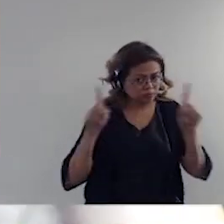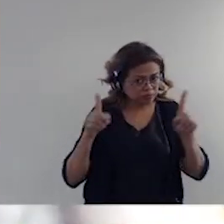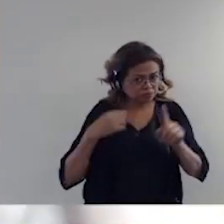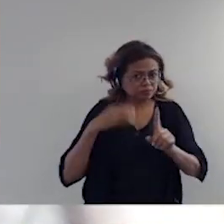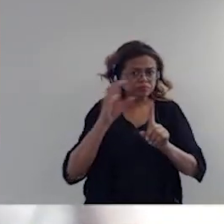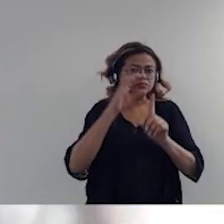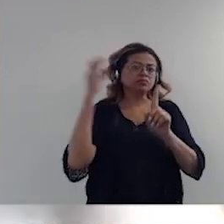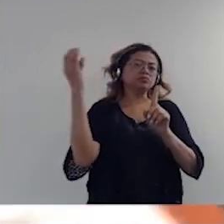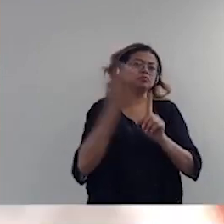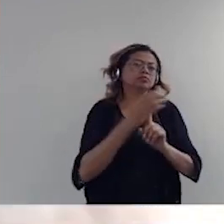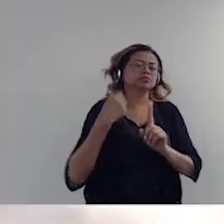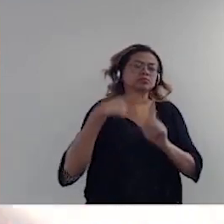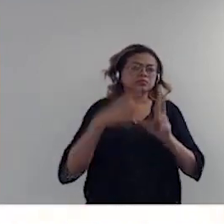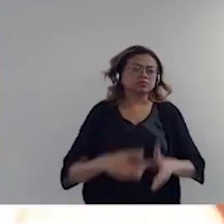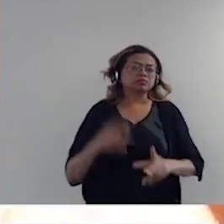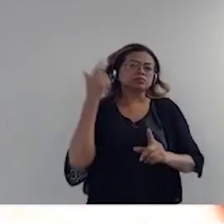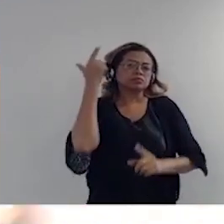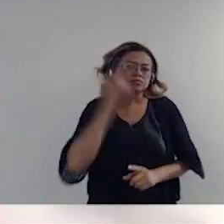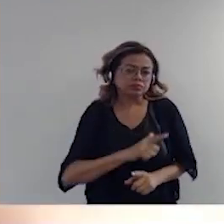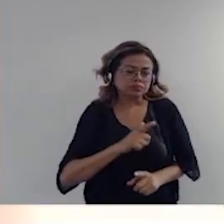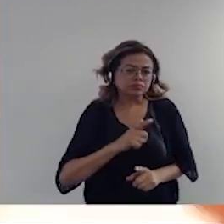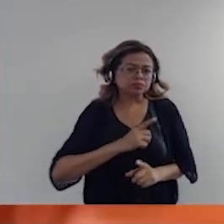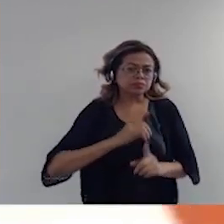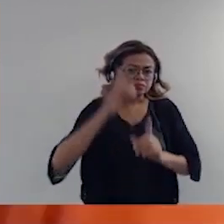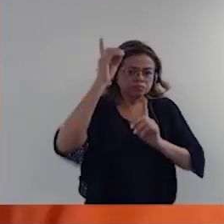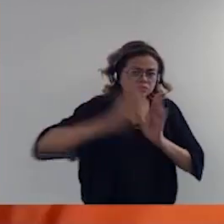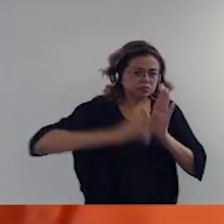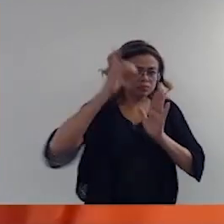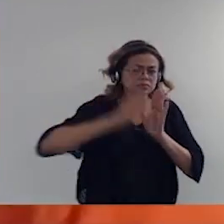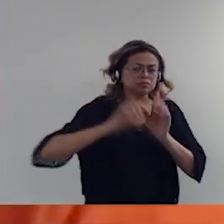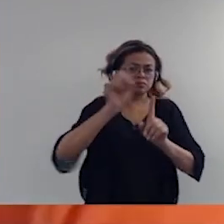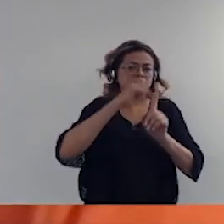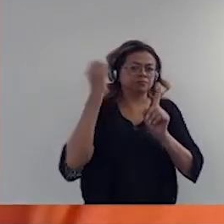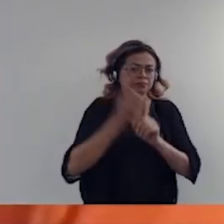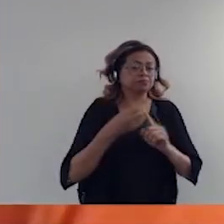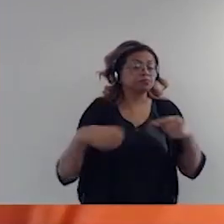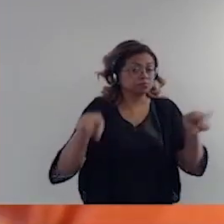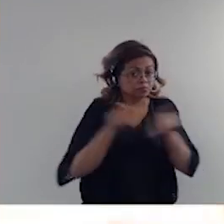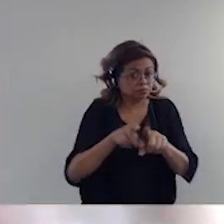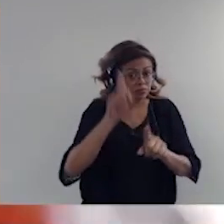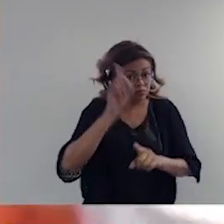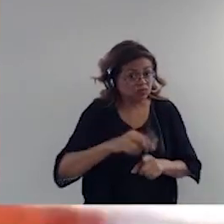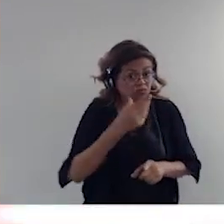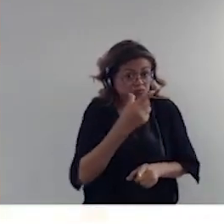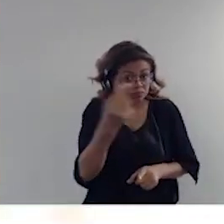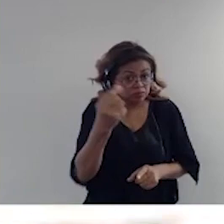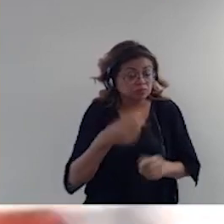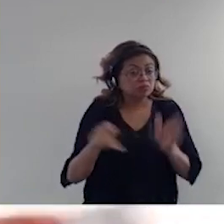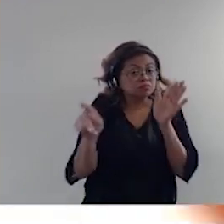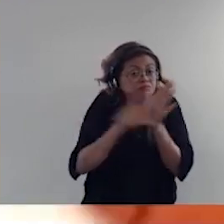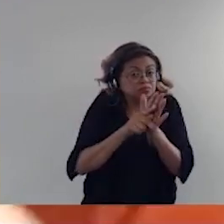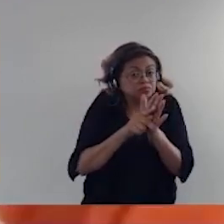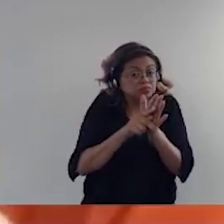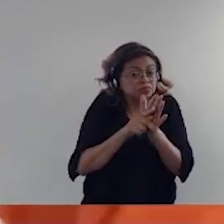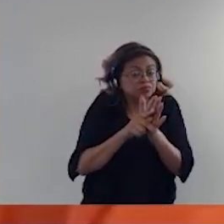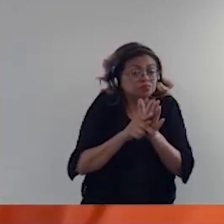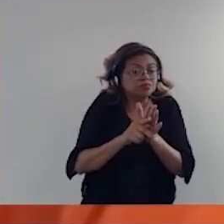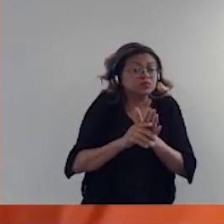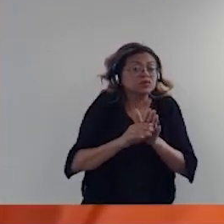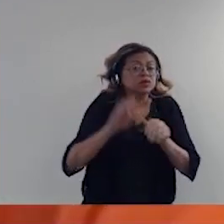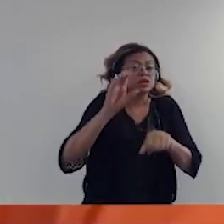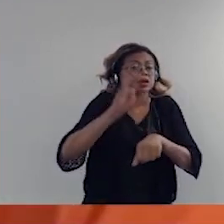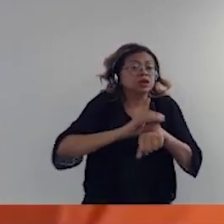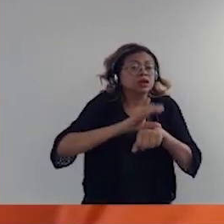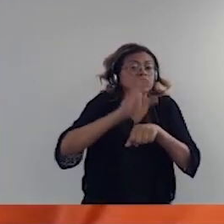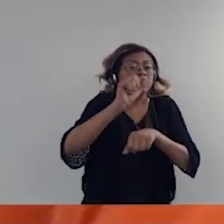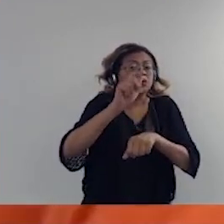de direitos sociais, ela também é uma saída do próprio capitalismo, porque é necessário aumentar a capacidade